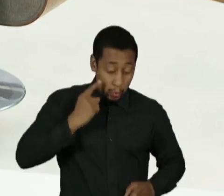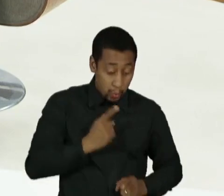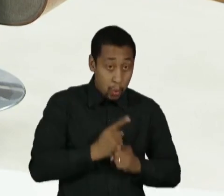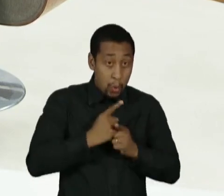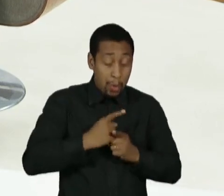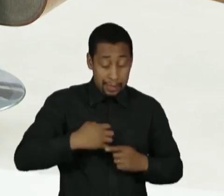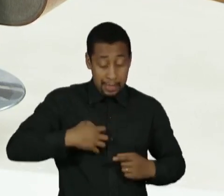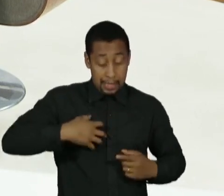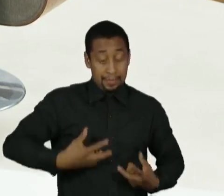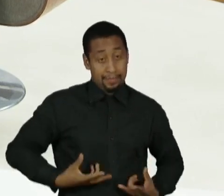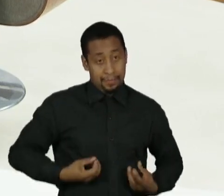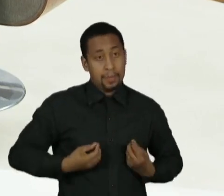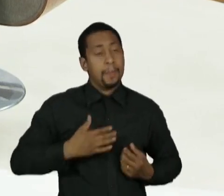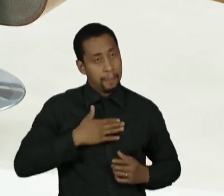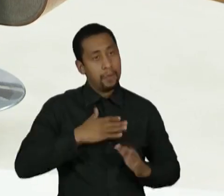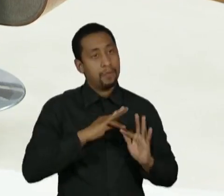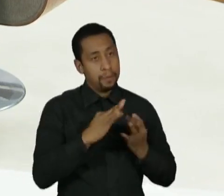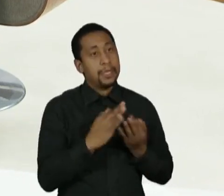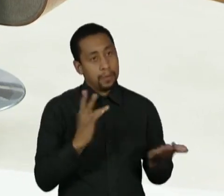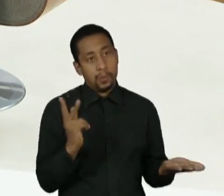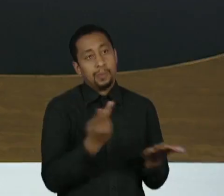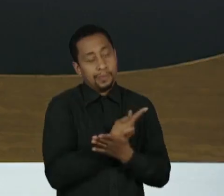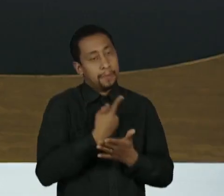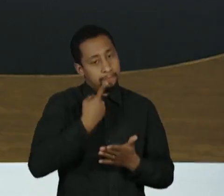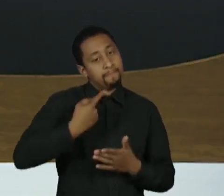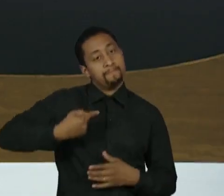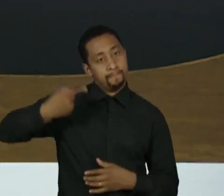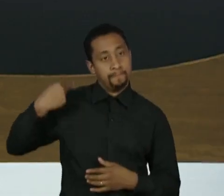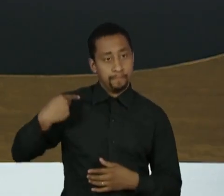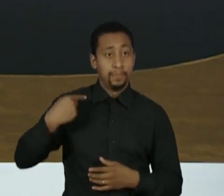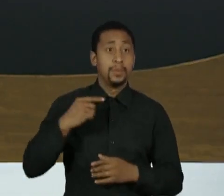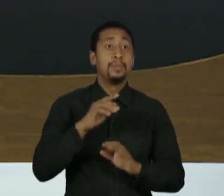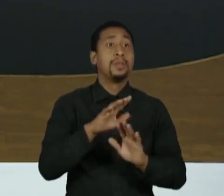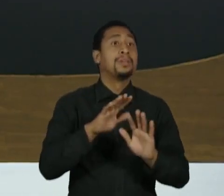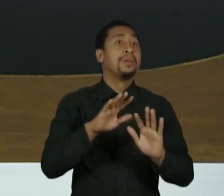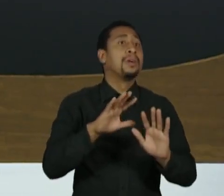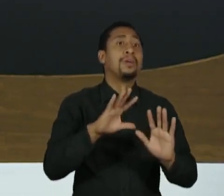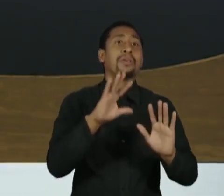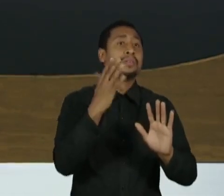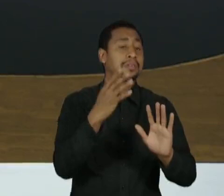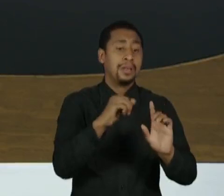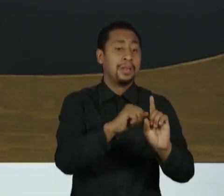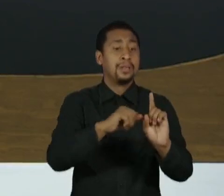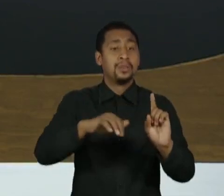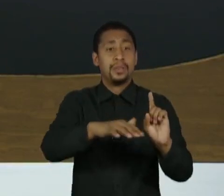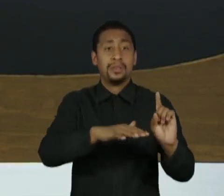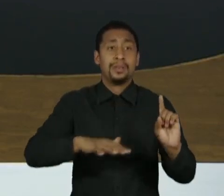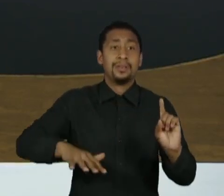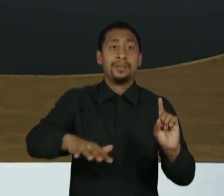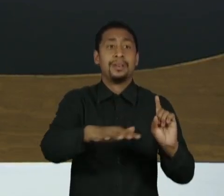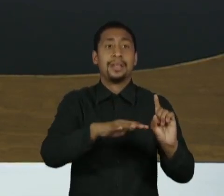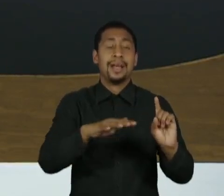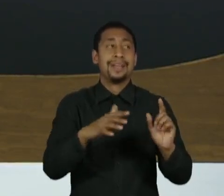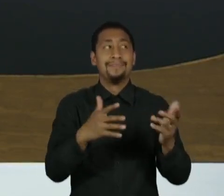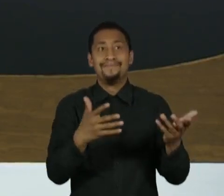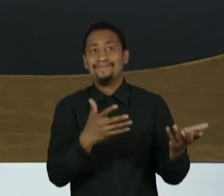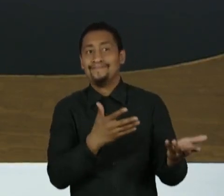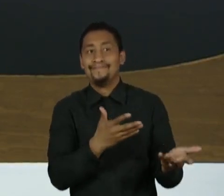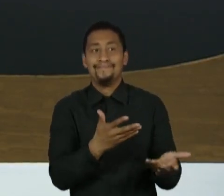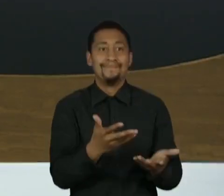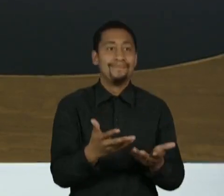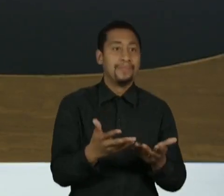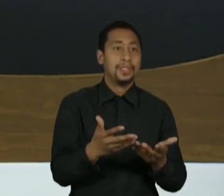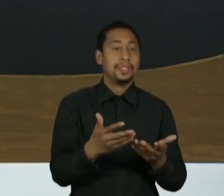vivi essa situação na família recentemente nesse caso muita sociedade estão avançando para não prorrogar